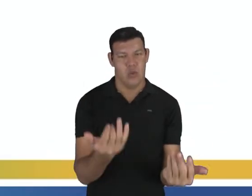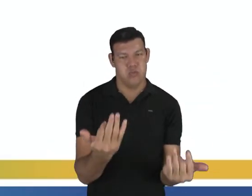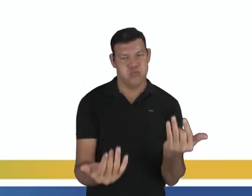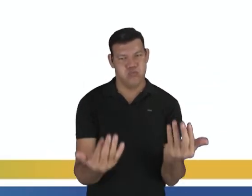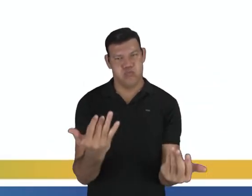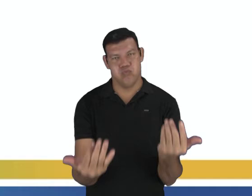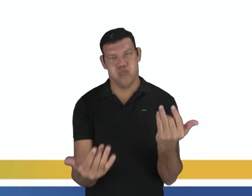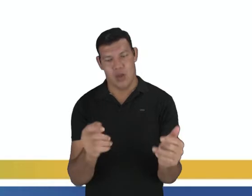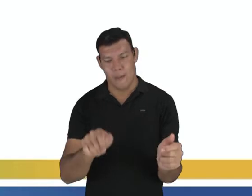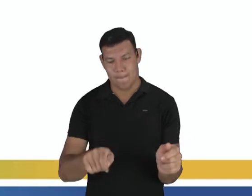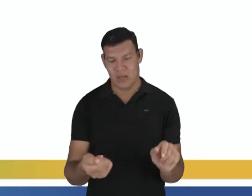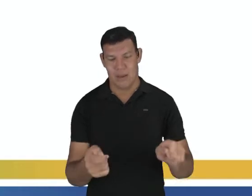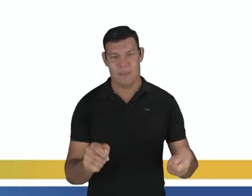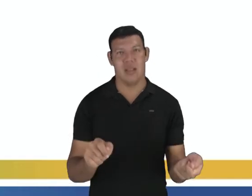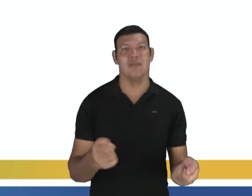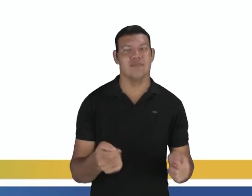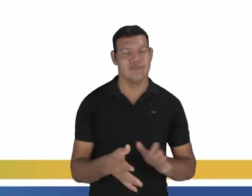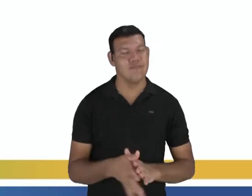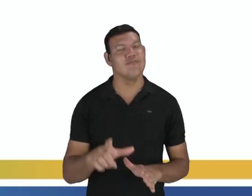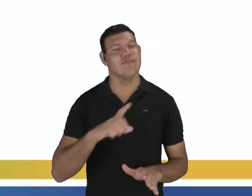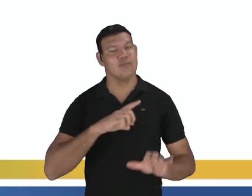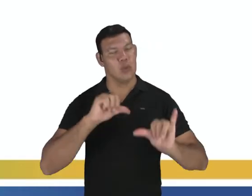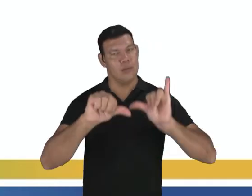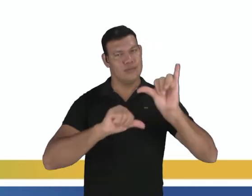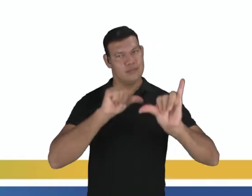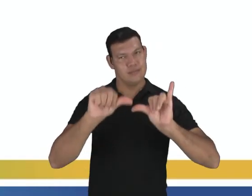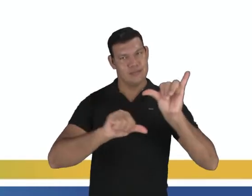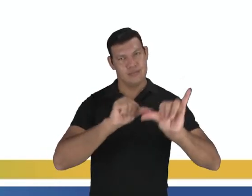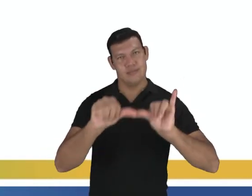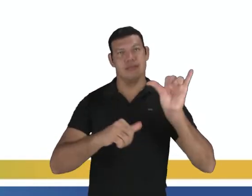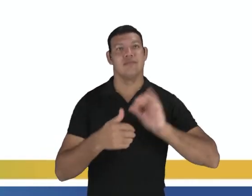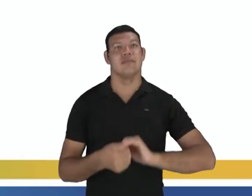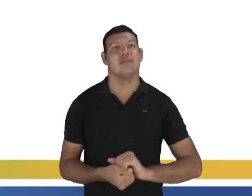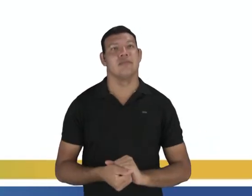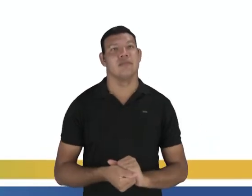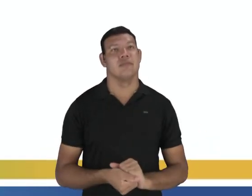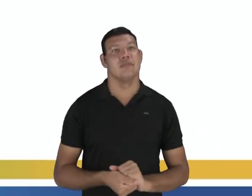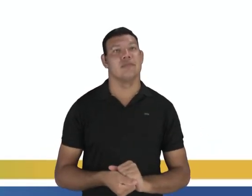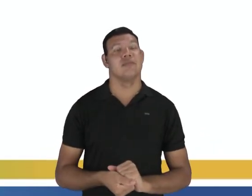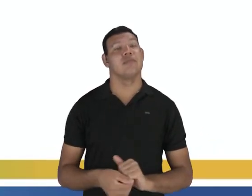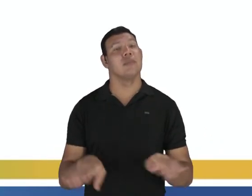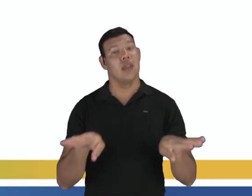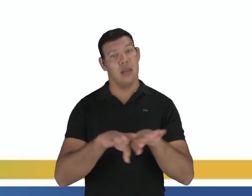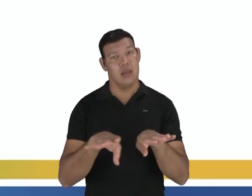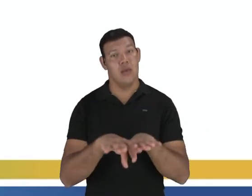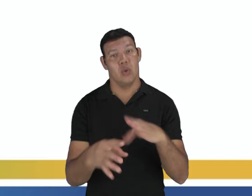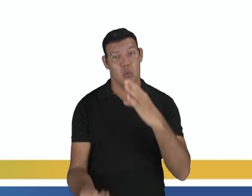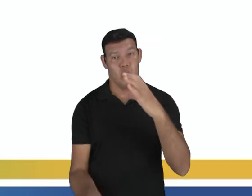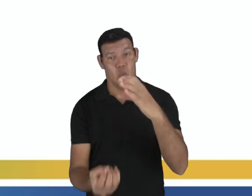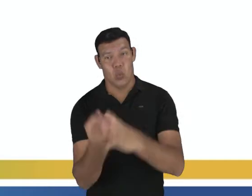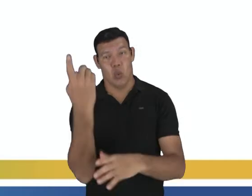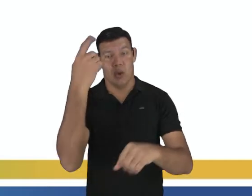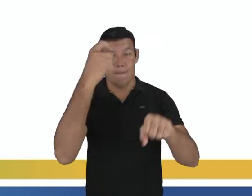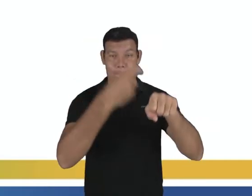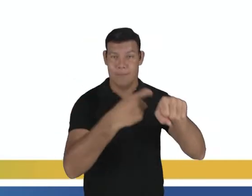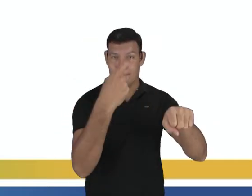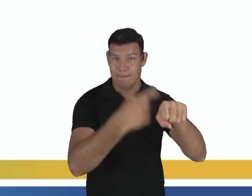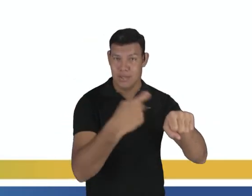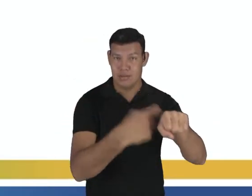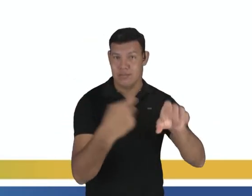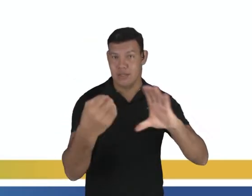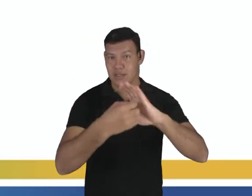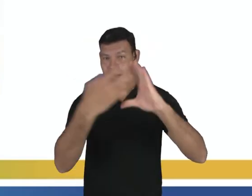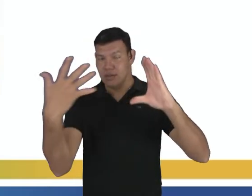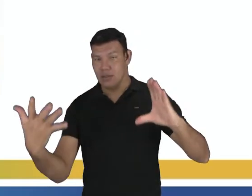combustão, e aqui é um indício que a gente tem uma reação química, ok? E a formação de sólidos, que aí são